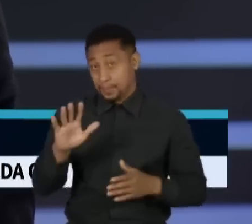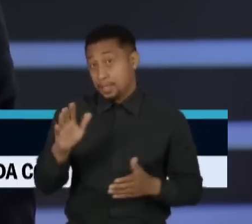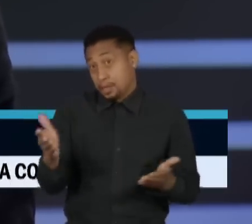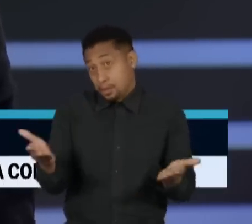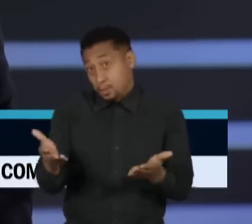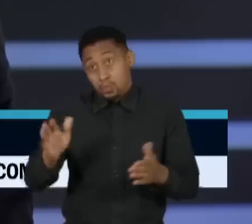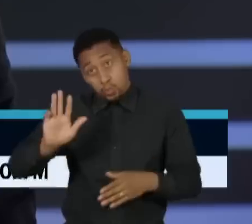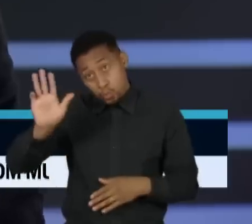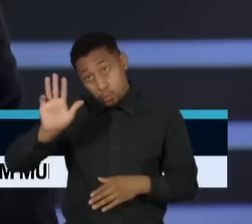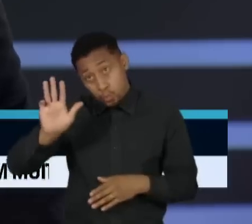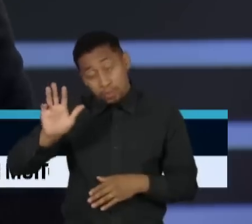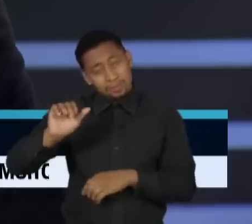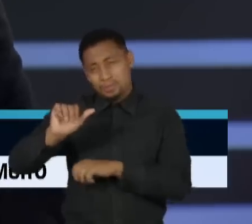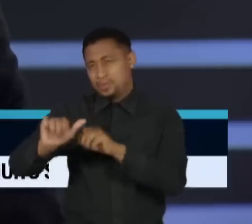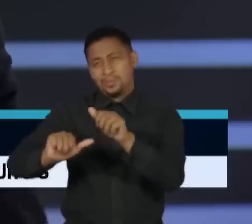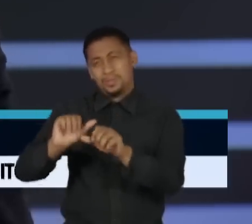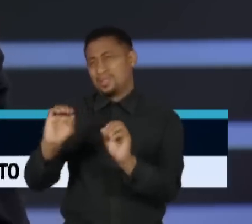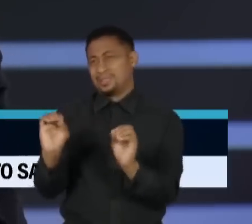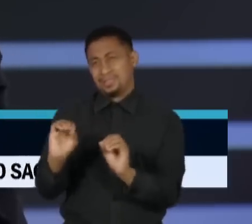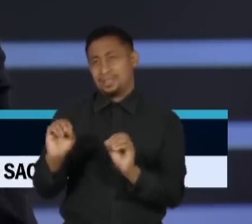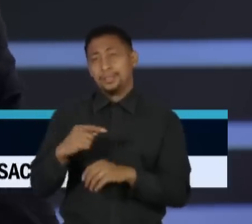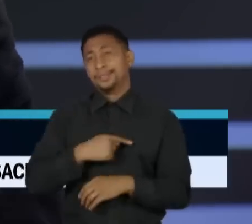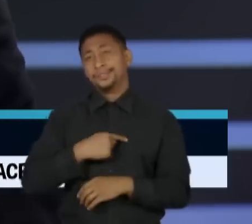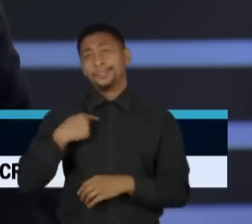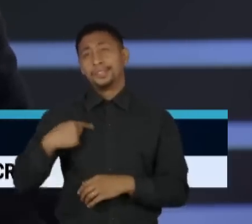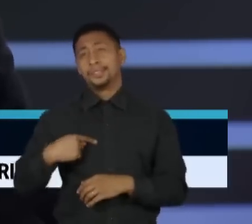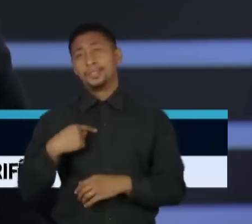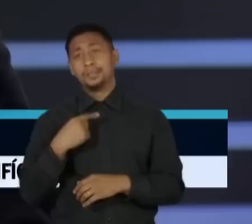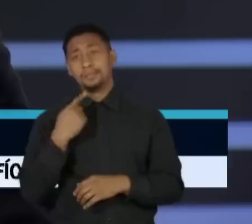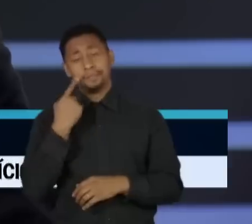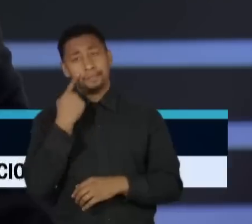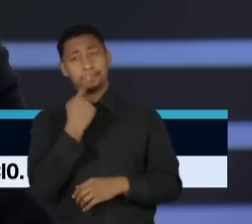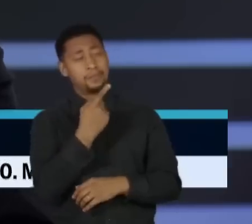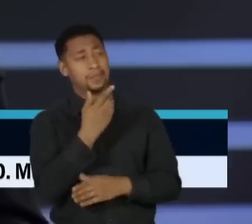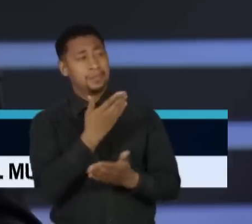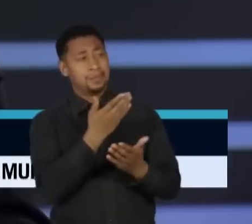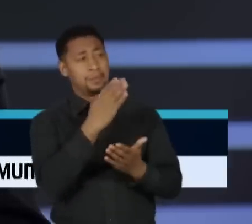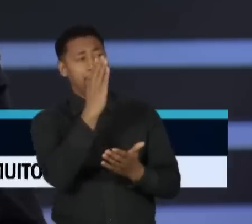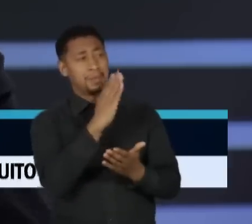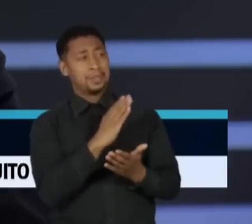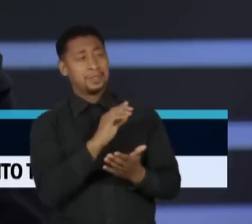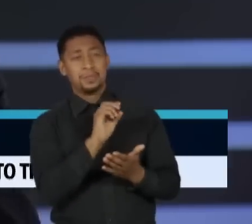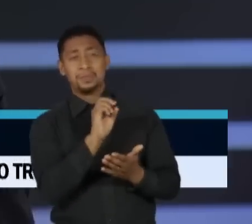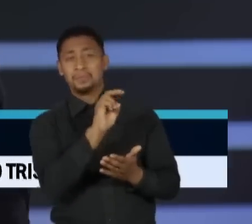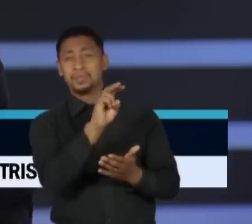caso do Lula não vai ter nenhuma guinada, não. Os chineses olham para o Brasil e outros países olhando